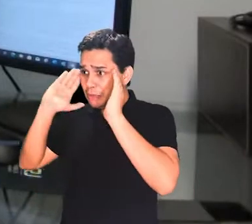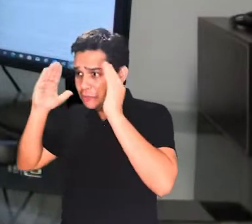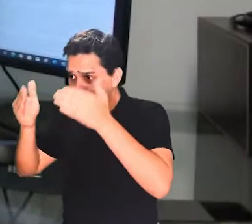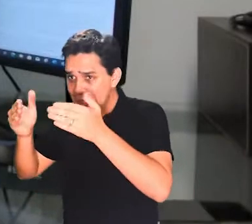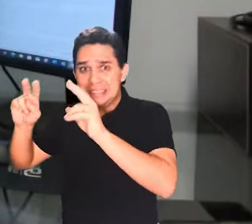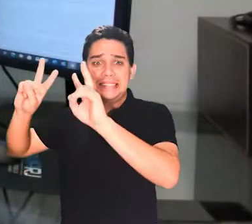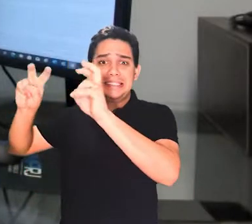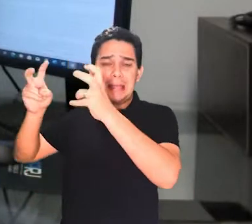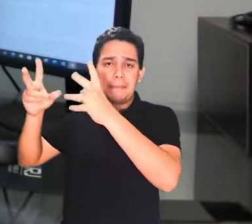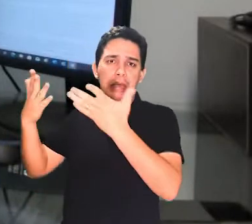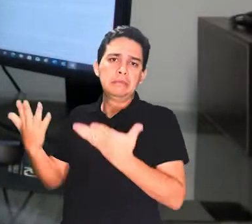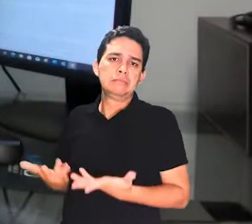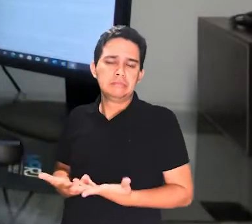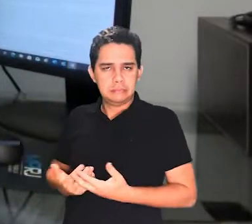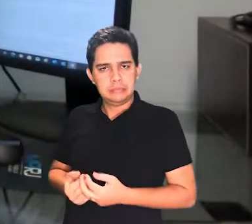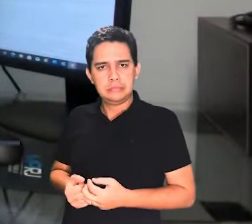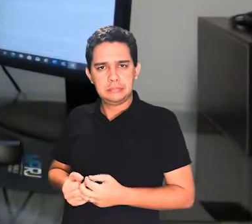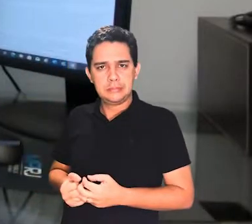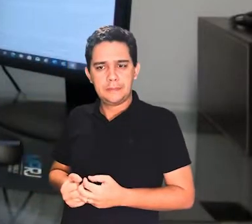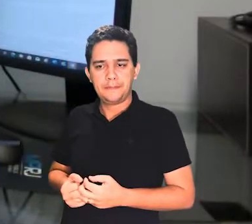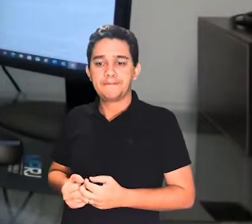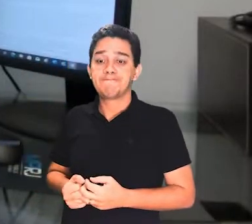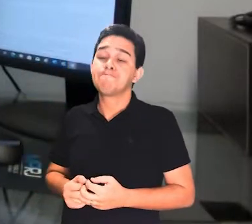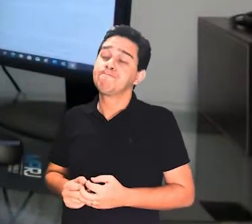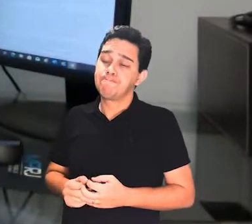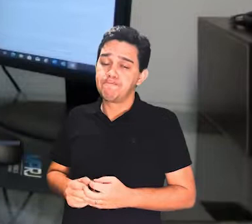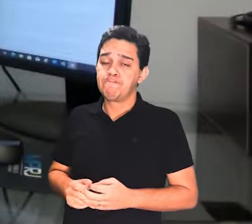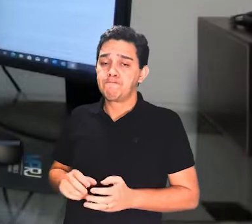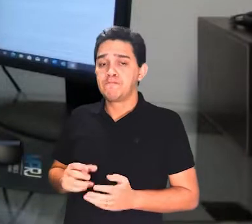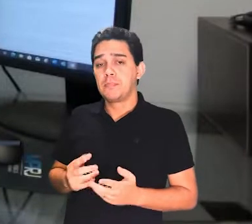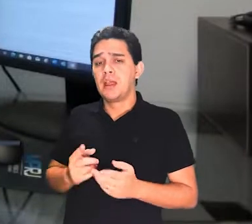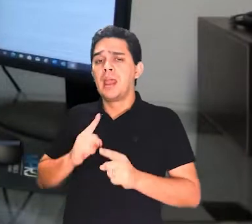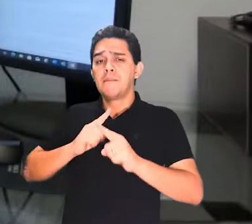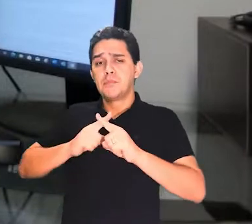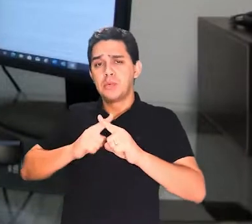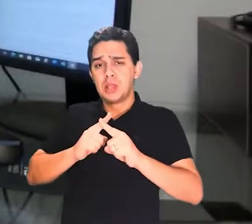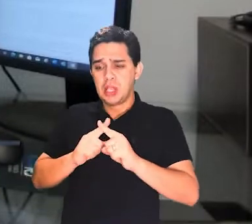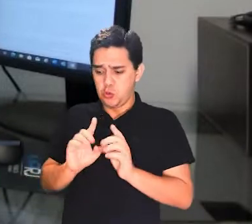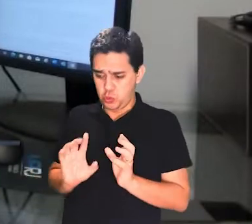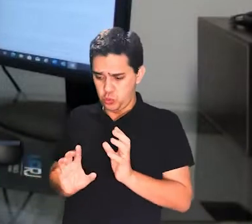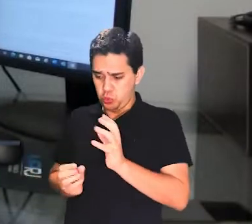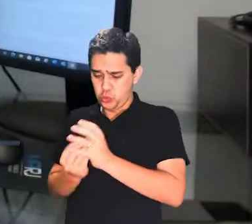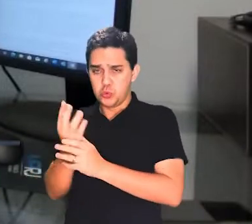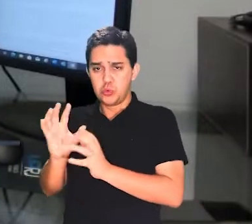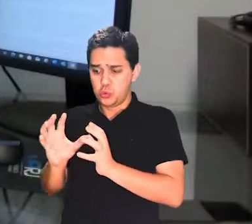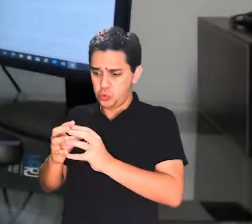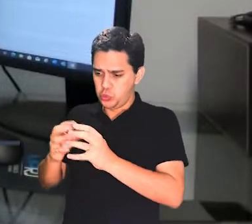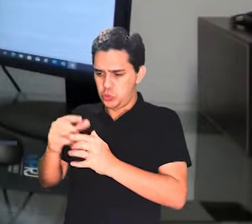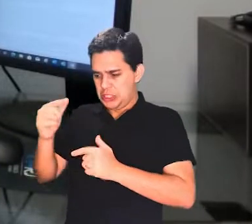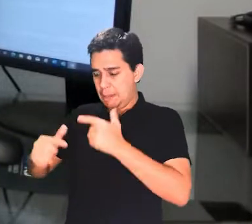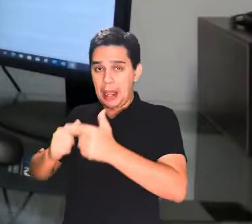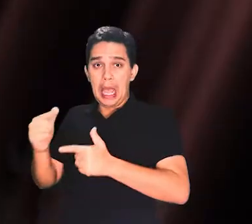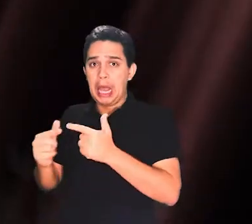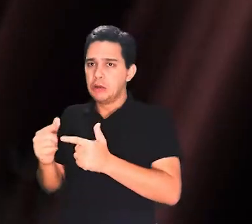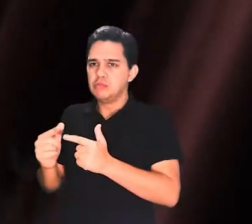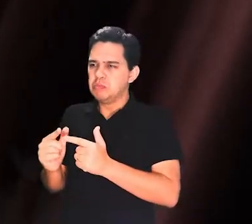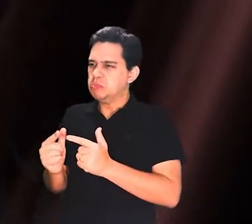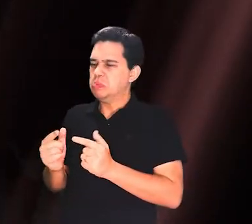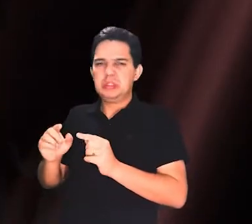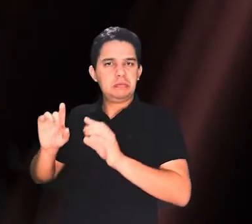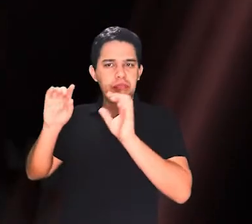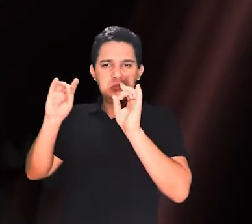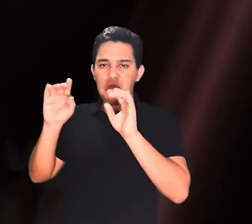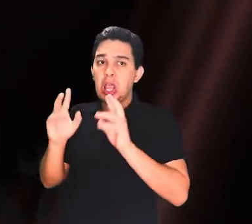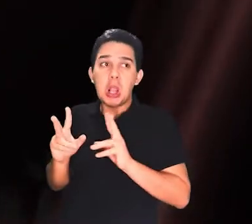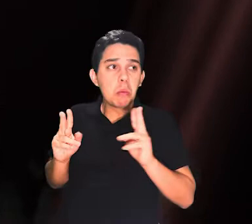de desinstitucionalização reside no fato de que ela é, acho que, de modo inédito no país, uma